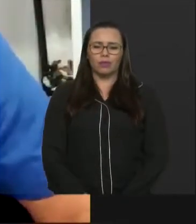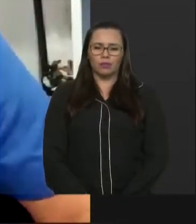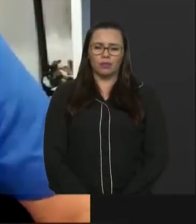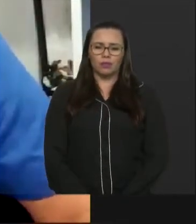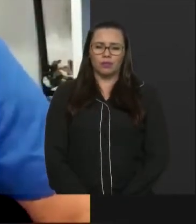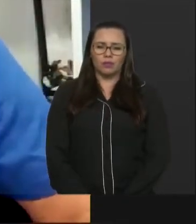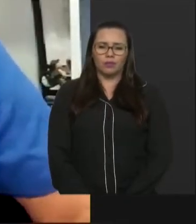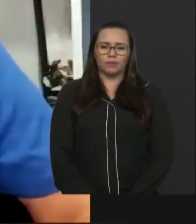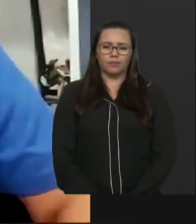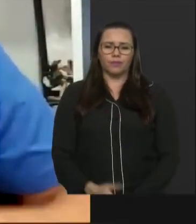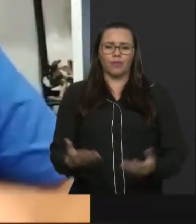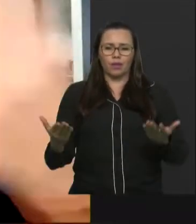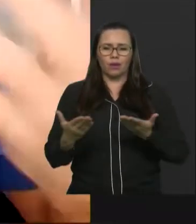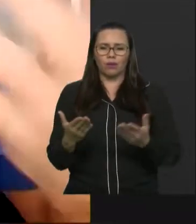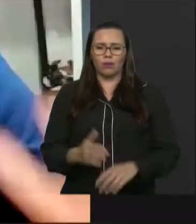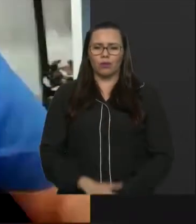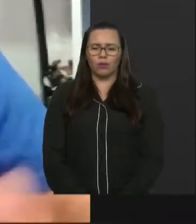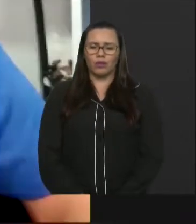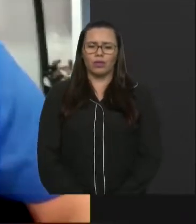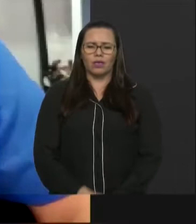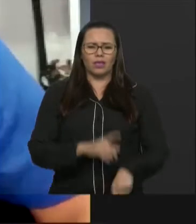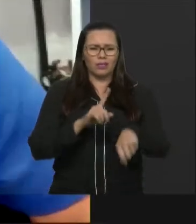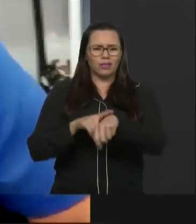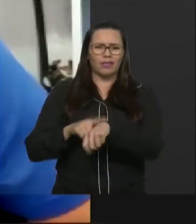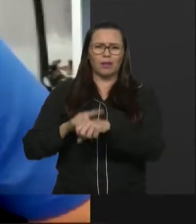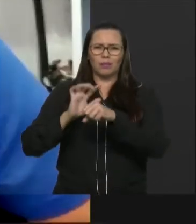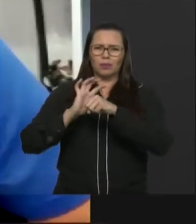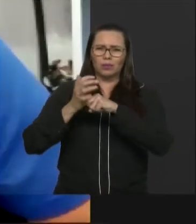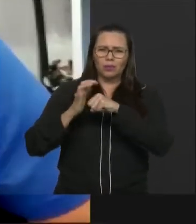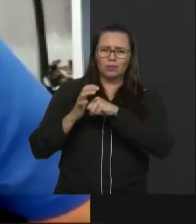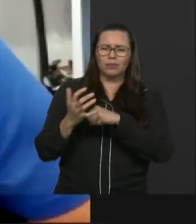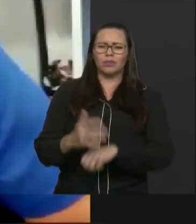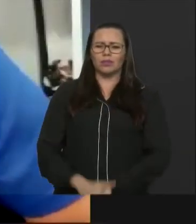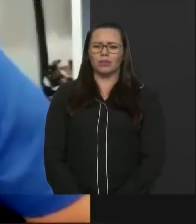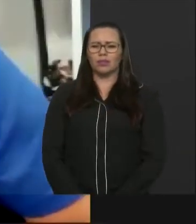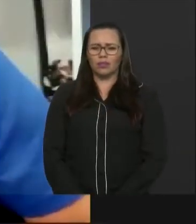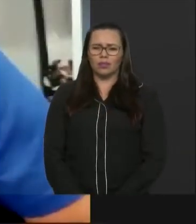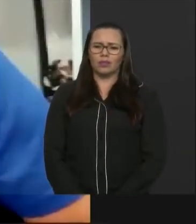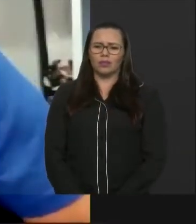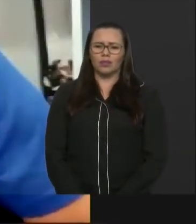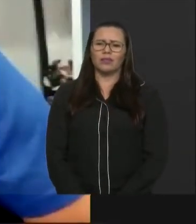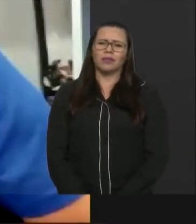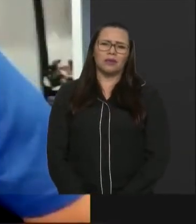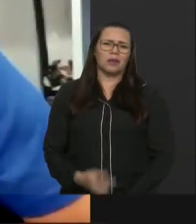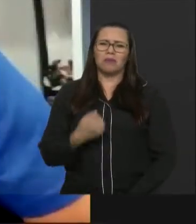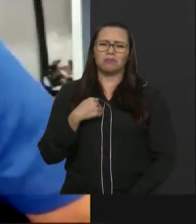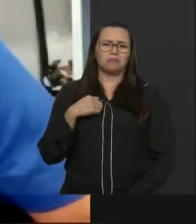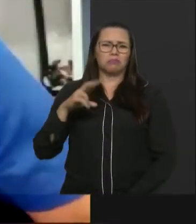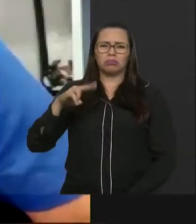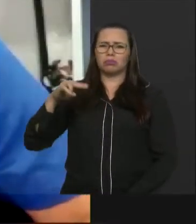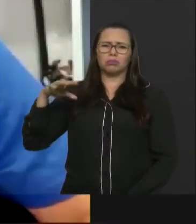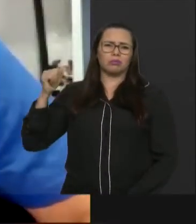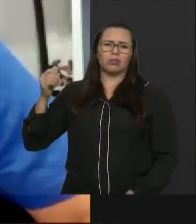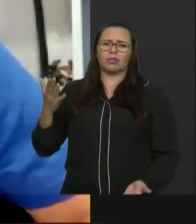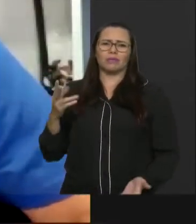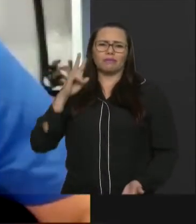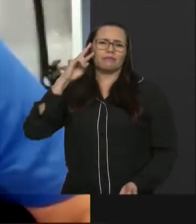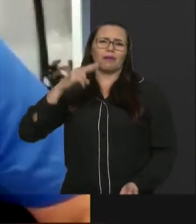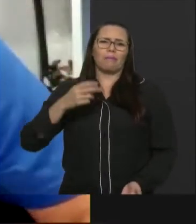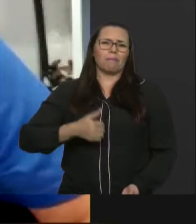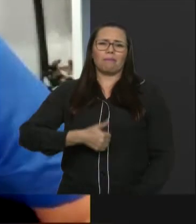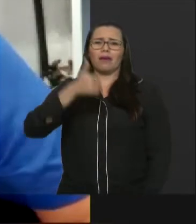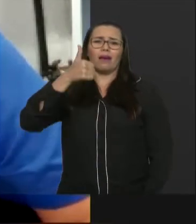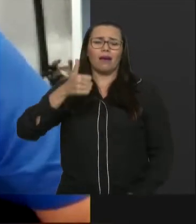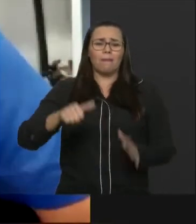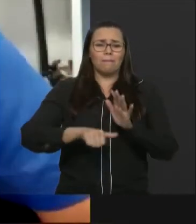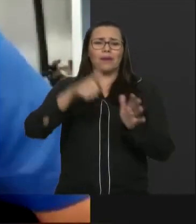se estipular em meio de pandemia, eu nem imaginava na vida uma situação que nós estamos vivendo, mas eu quero perguntar a Vossa Excelência para a